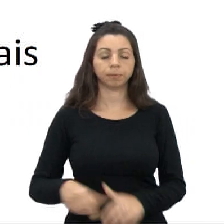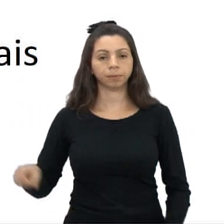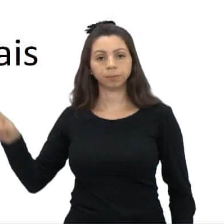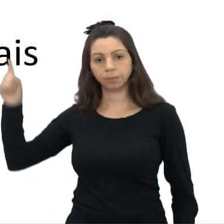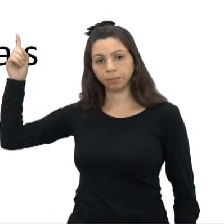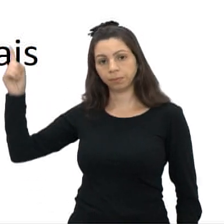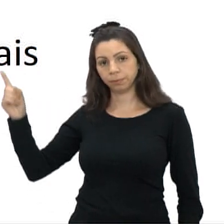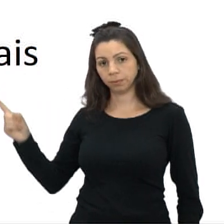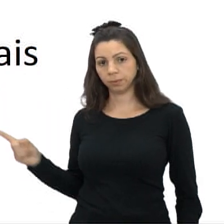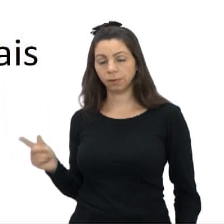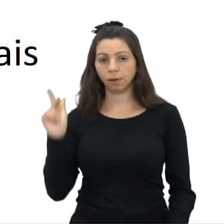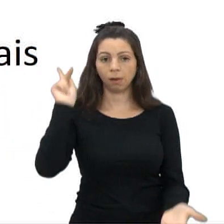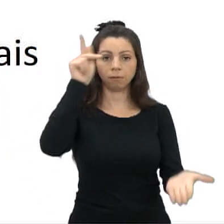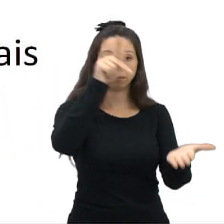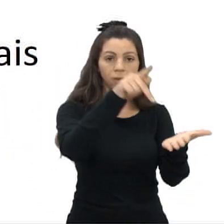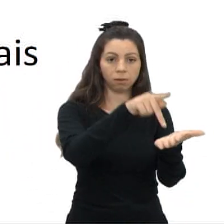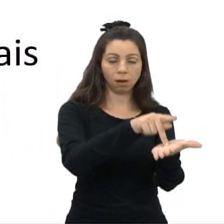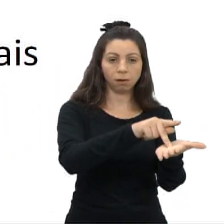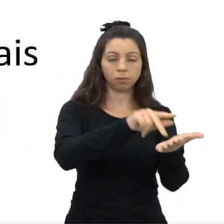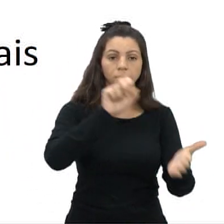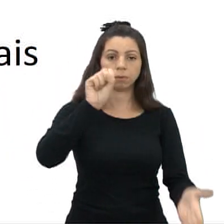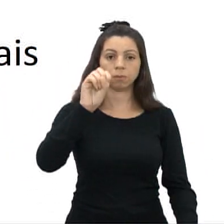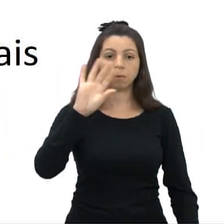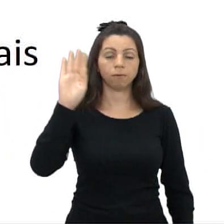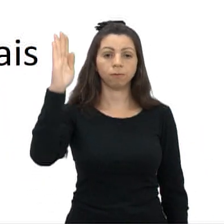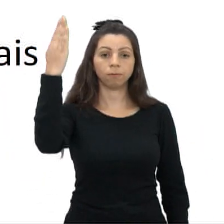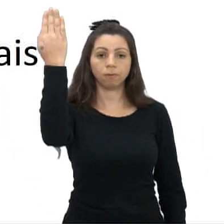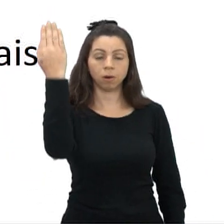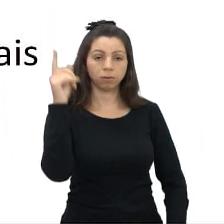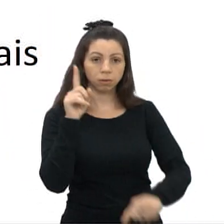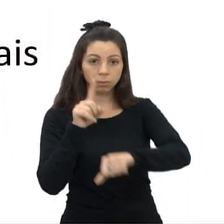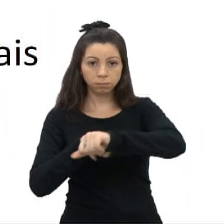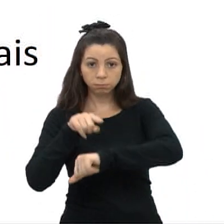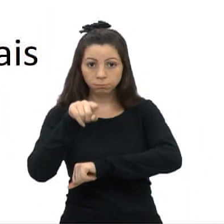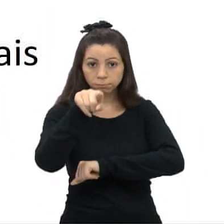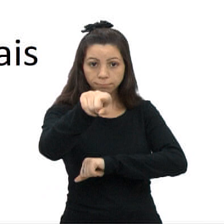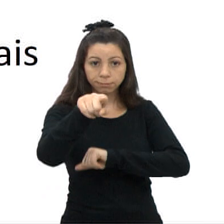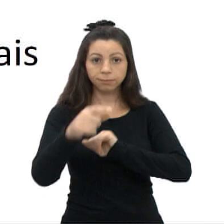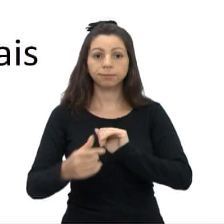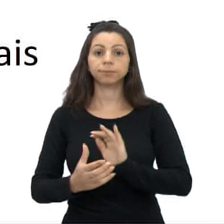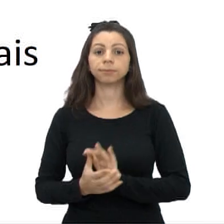afirmações são verdadeiras ou falsas. Tempo para você.